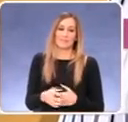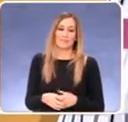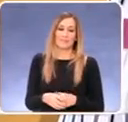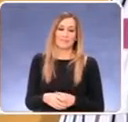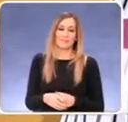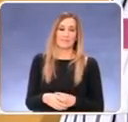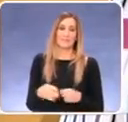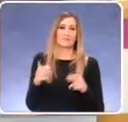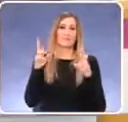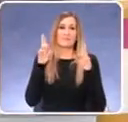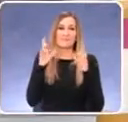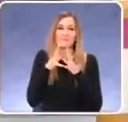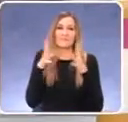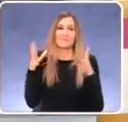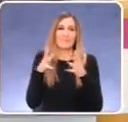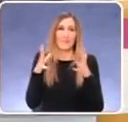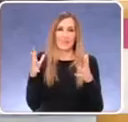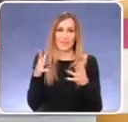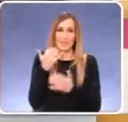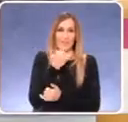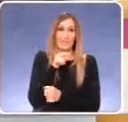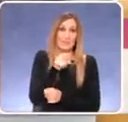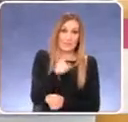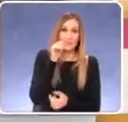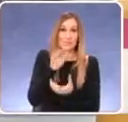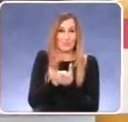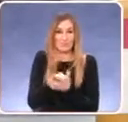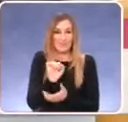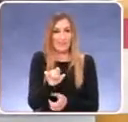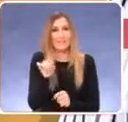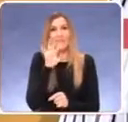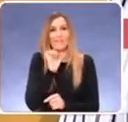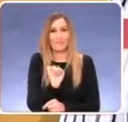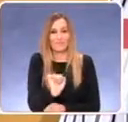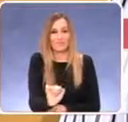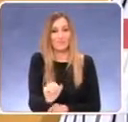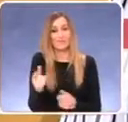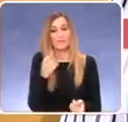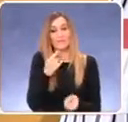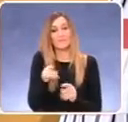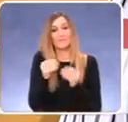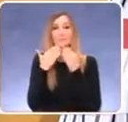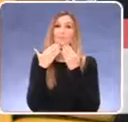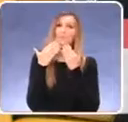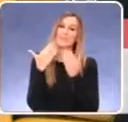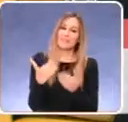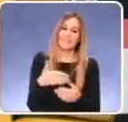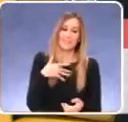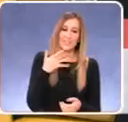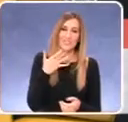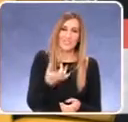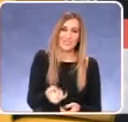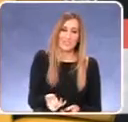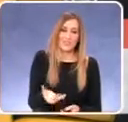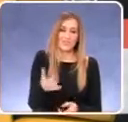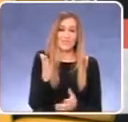Rosário, desejo-lhe as maiores felicidades muito para obrigada. Si, para o seu marido, para o vosso filho também. Mais uma vez, muito obrigado pela sua generosidade e pela generosidade da sua dizer equipe.